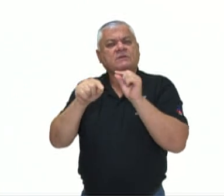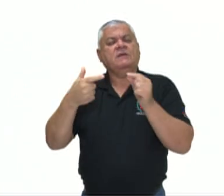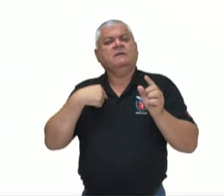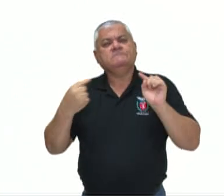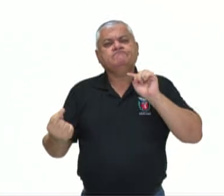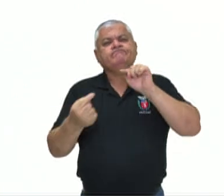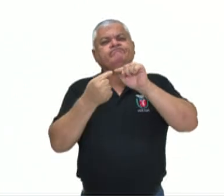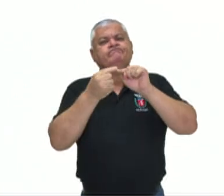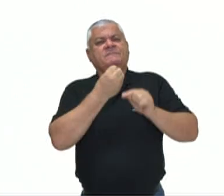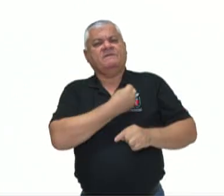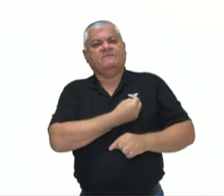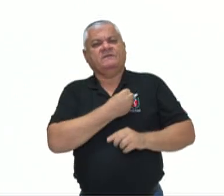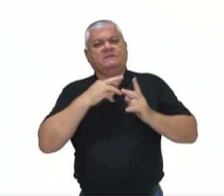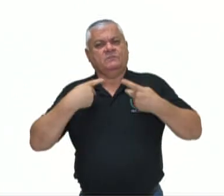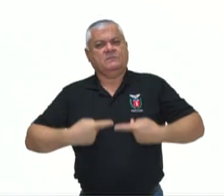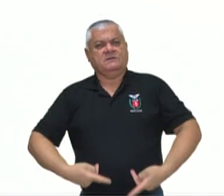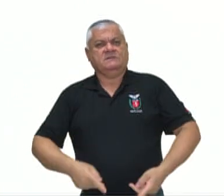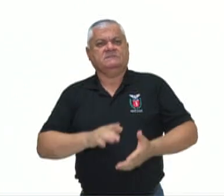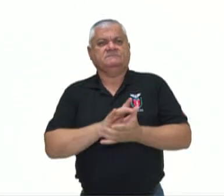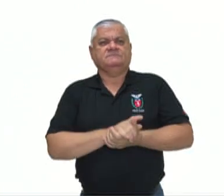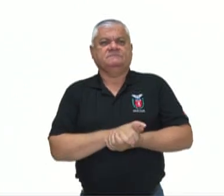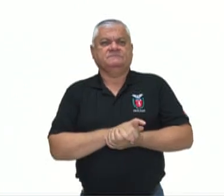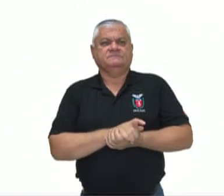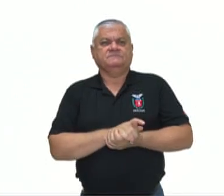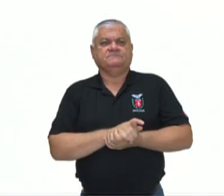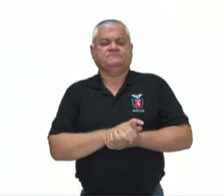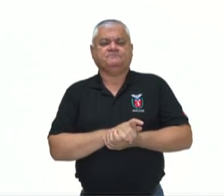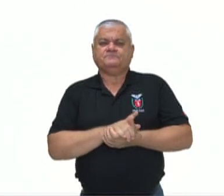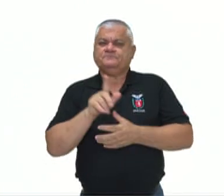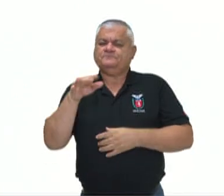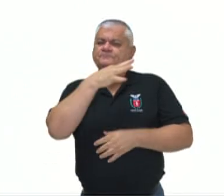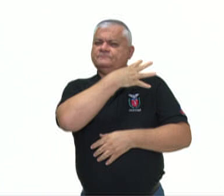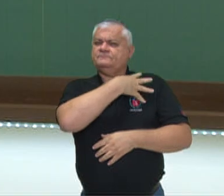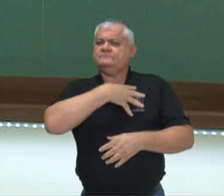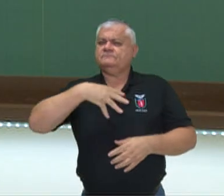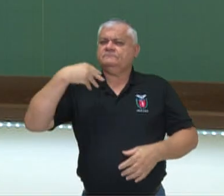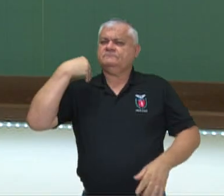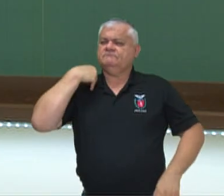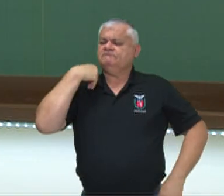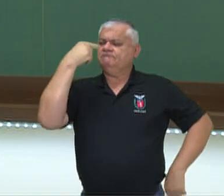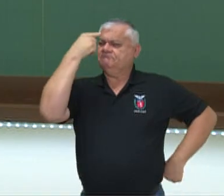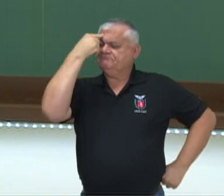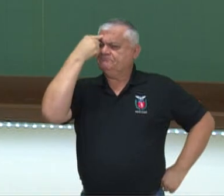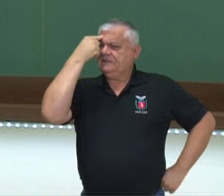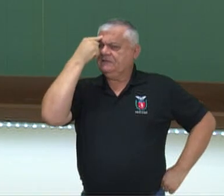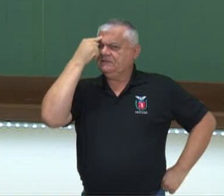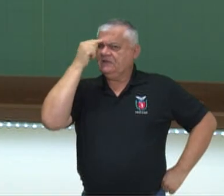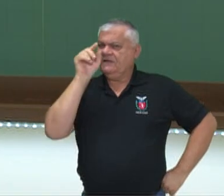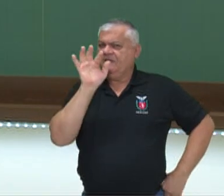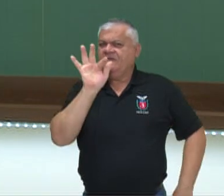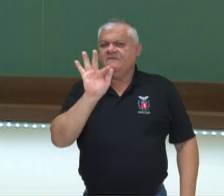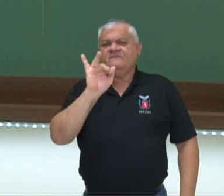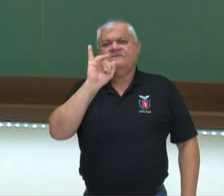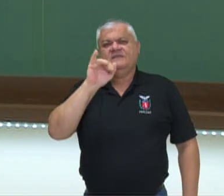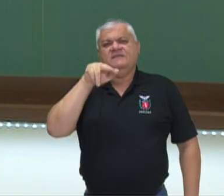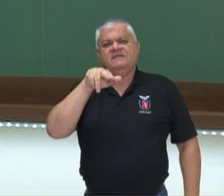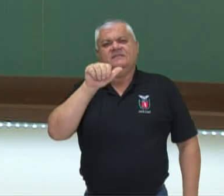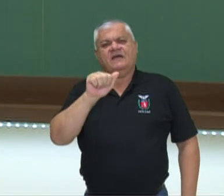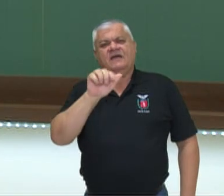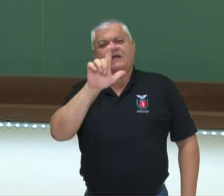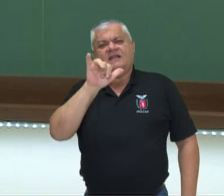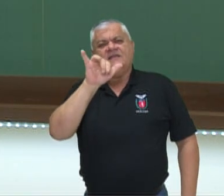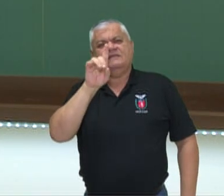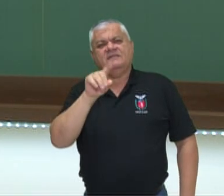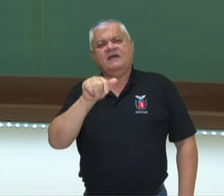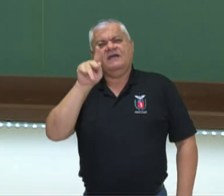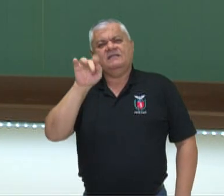da existência humana. Quando Aristóteles pensa sobre a nossa finalidade, ele relaciona esse conceito,